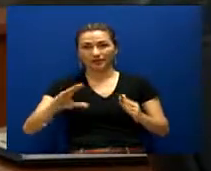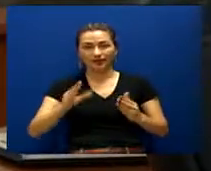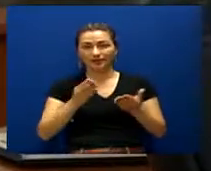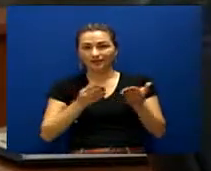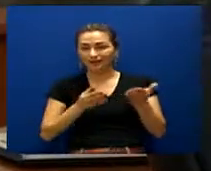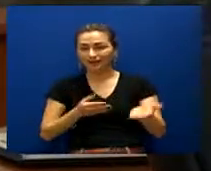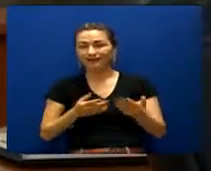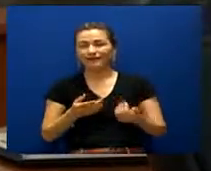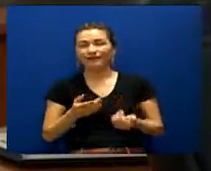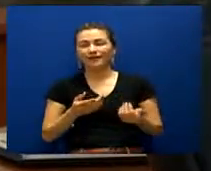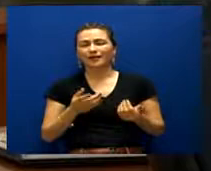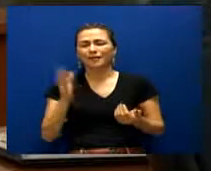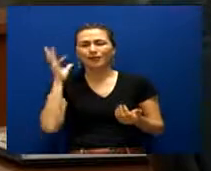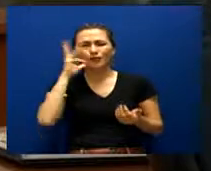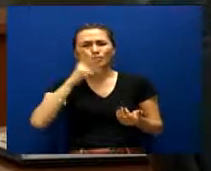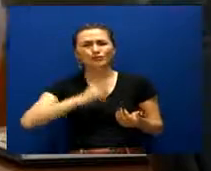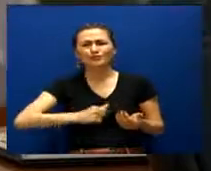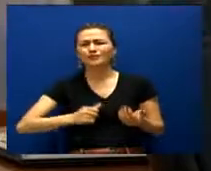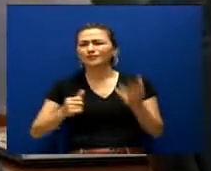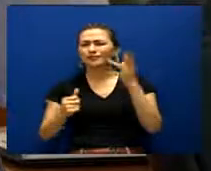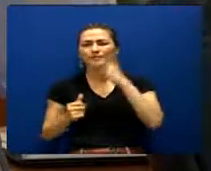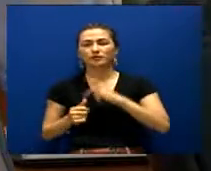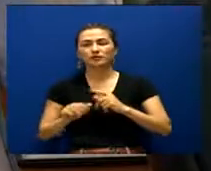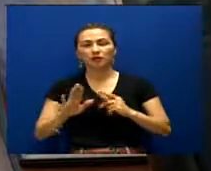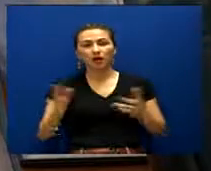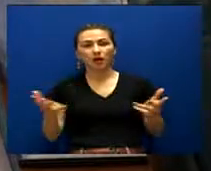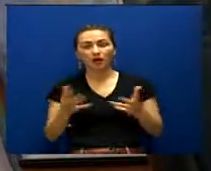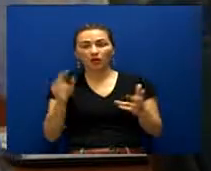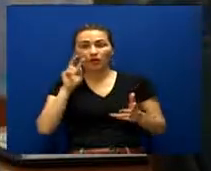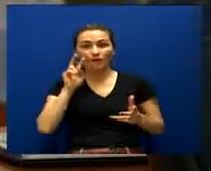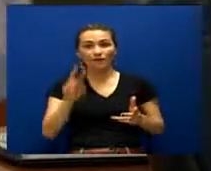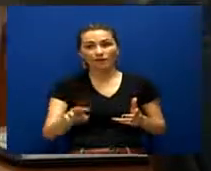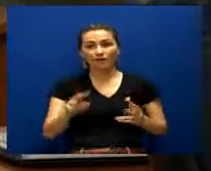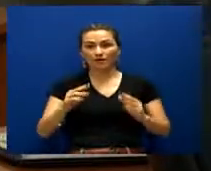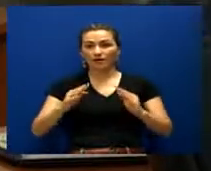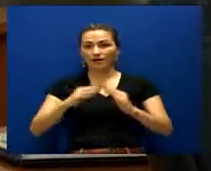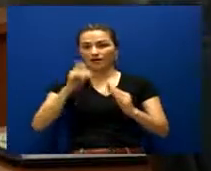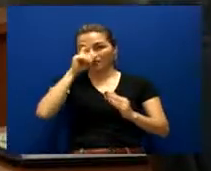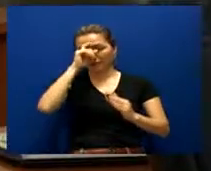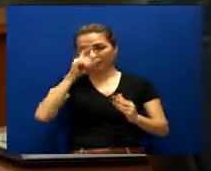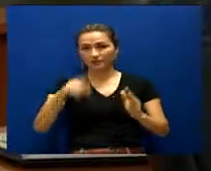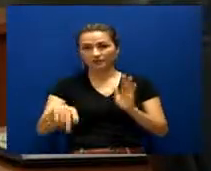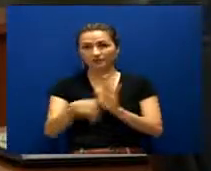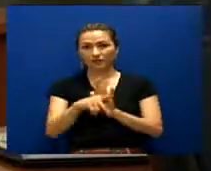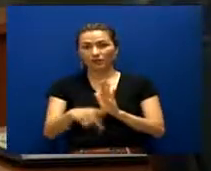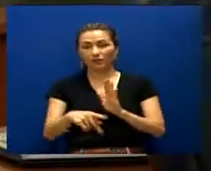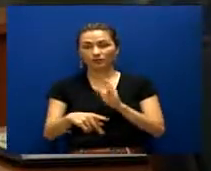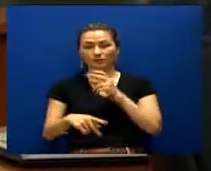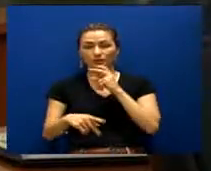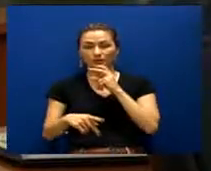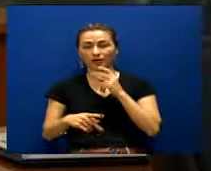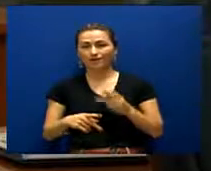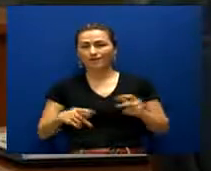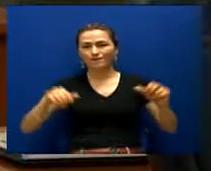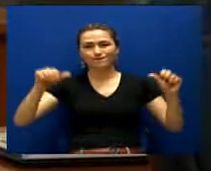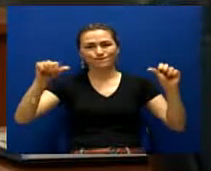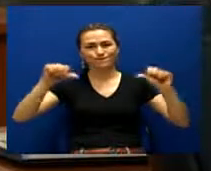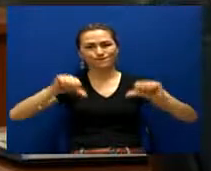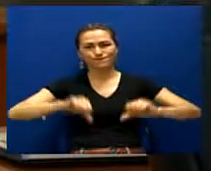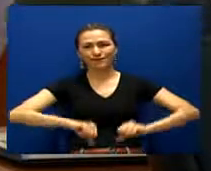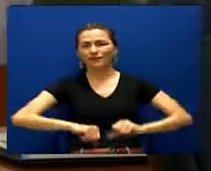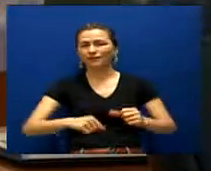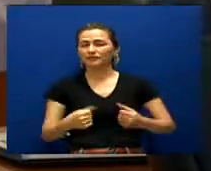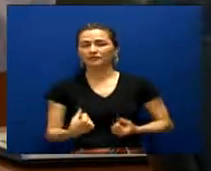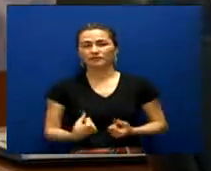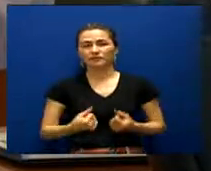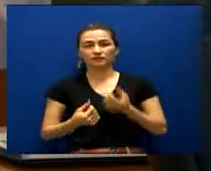que está. Dá vontade de passar lá chorar. Meu primo trabalha lá, meu primo é enfermeiro lá. E ele conta para mim como é que é e como é que não é